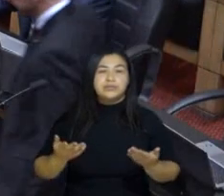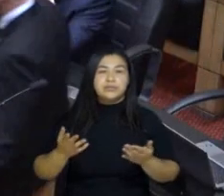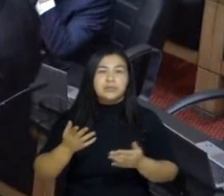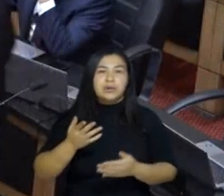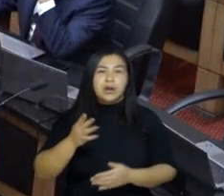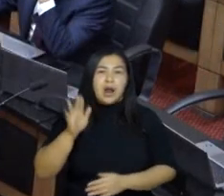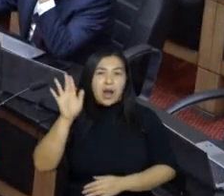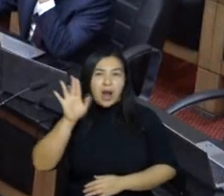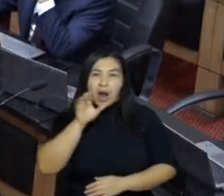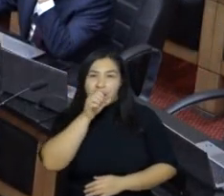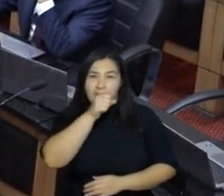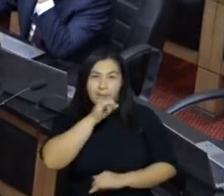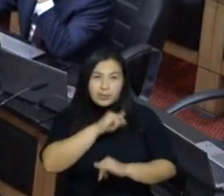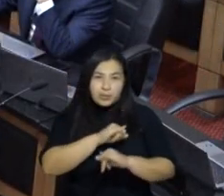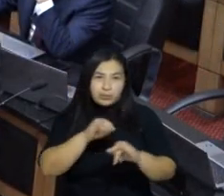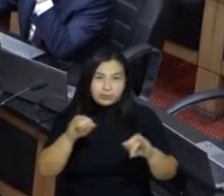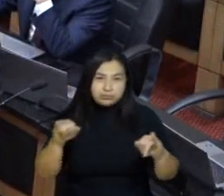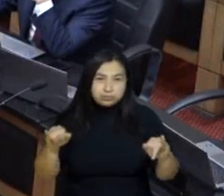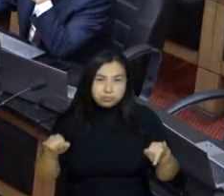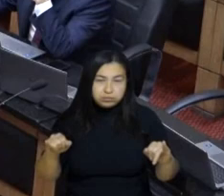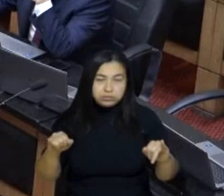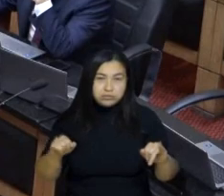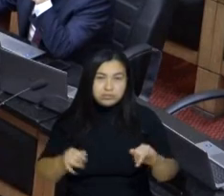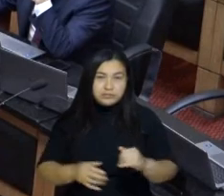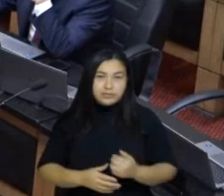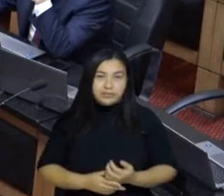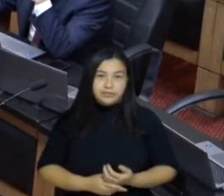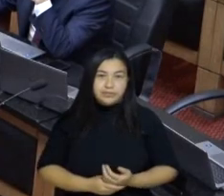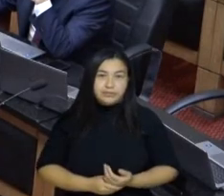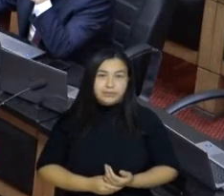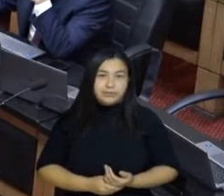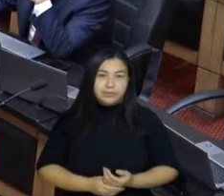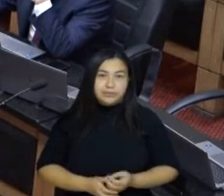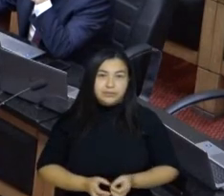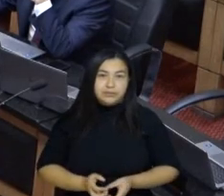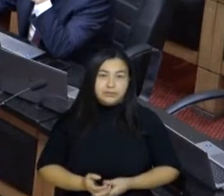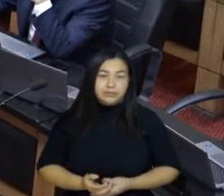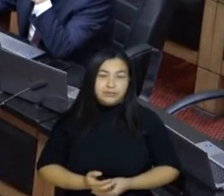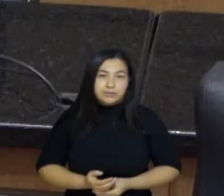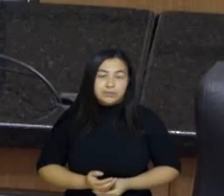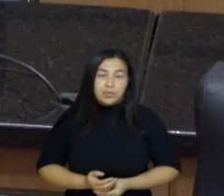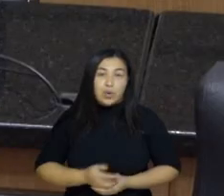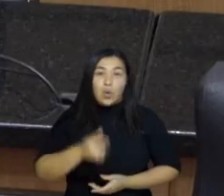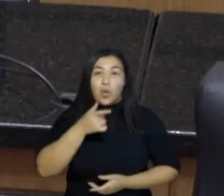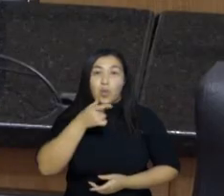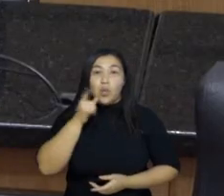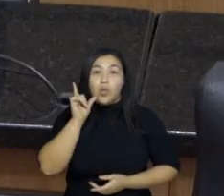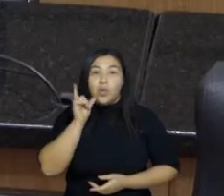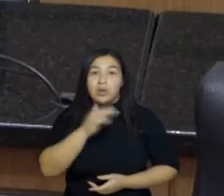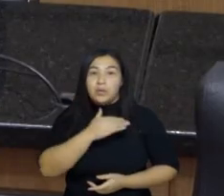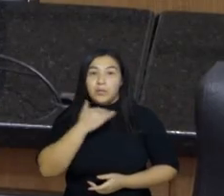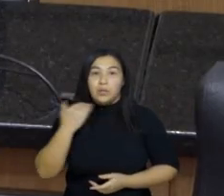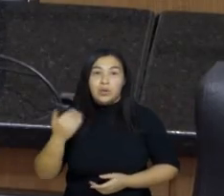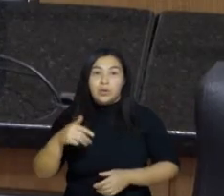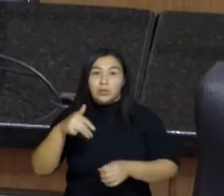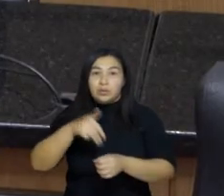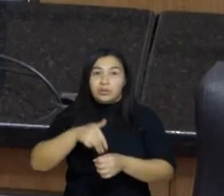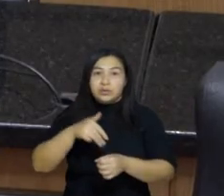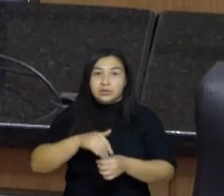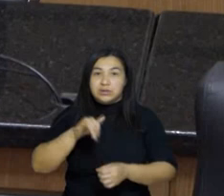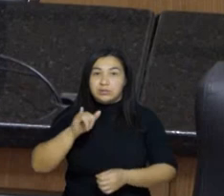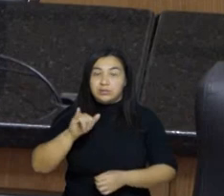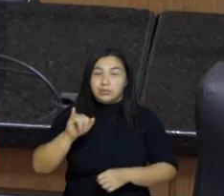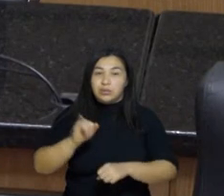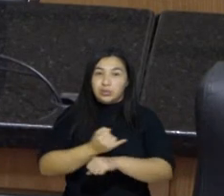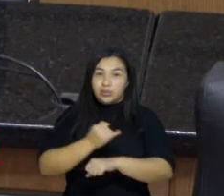um breve comunicado enquanto o deputado se dirige à tribuna. Faleceu ontem, na cidade de Itajaí, eu